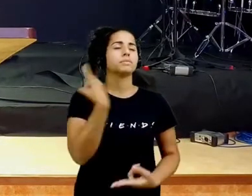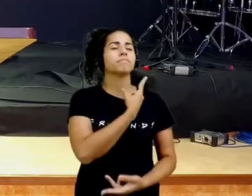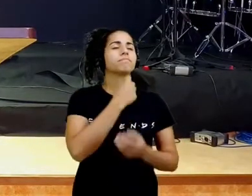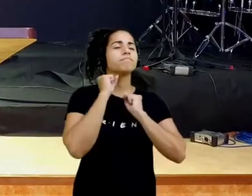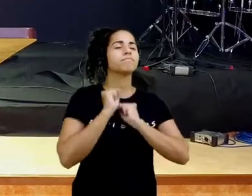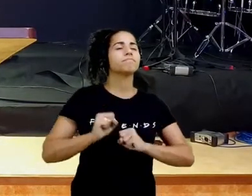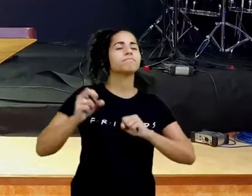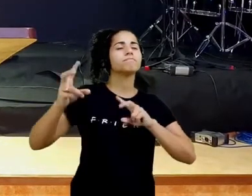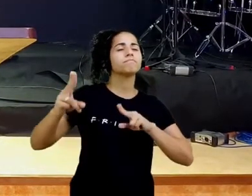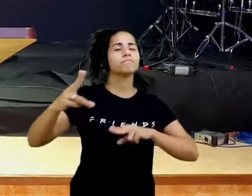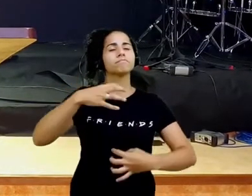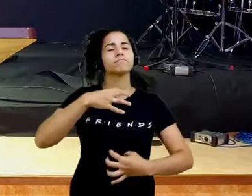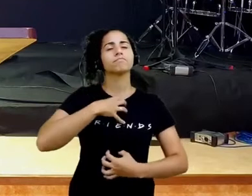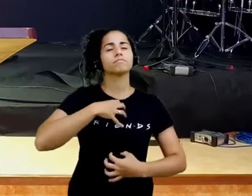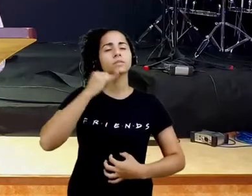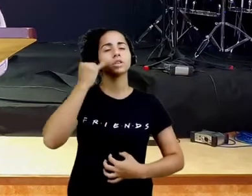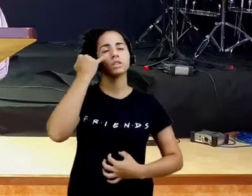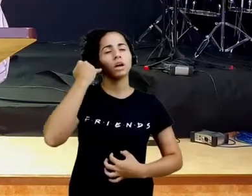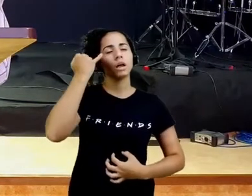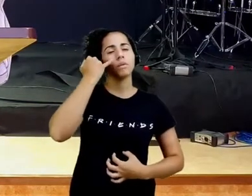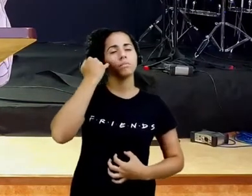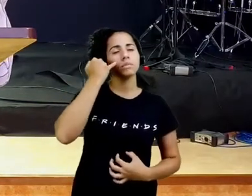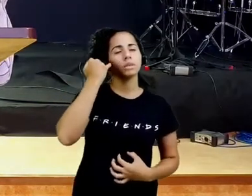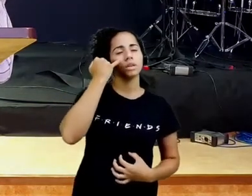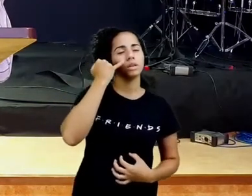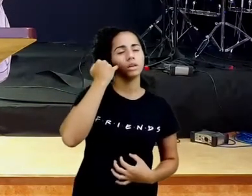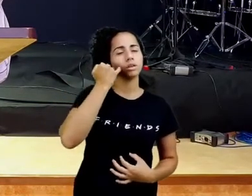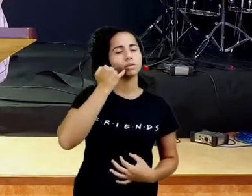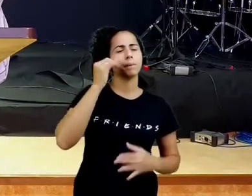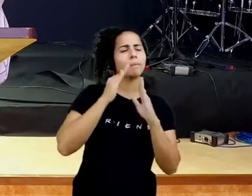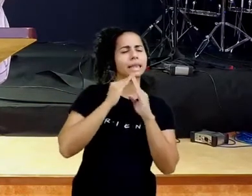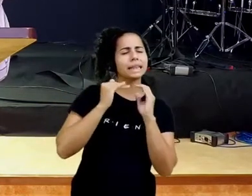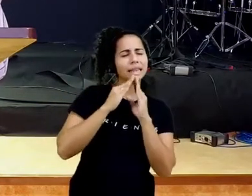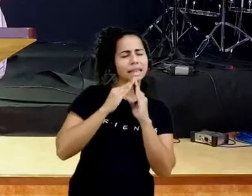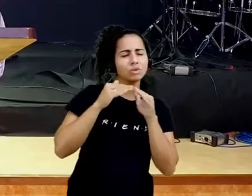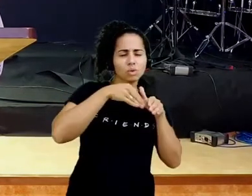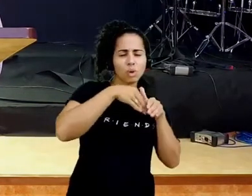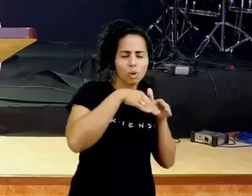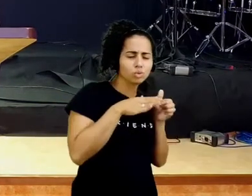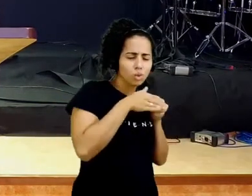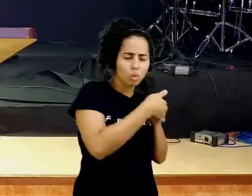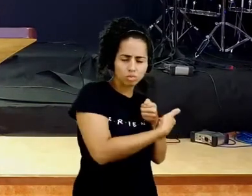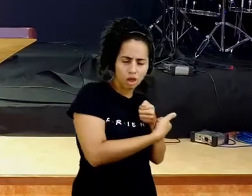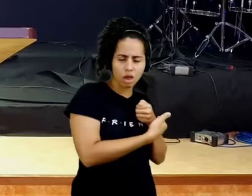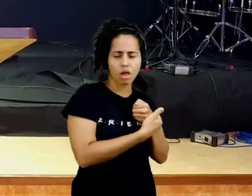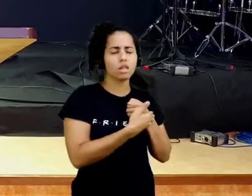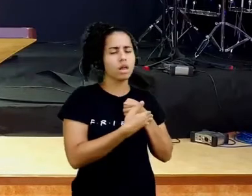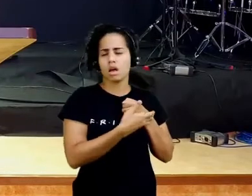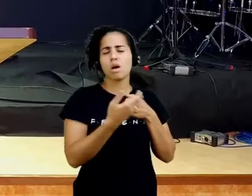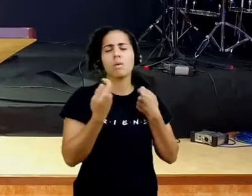possamos ter o mesmo sentimento de Jeremias, colocar as nossas petições, confessar nossos pecados ao